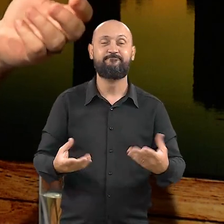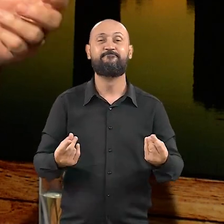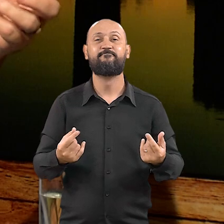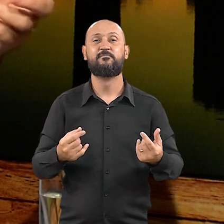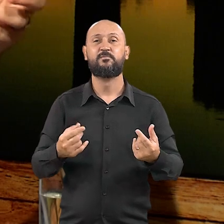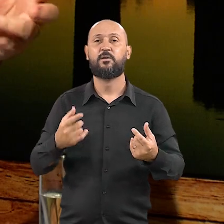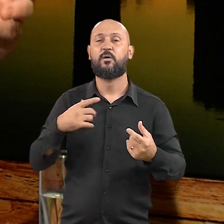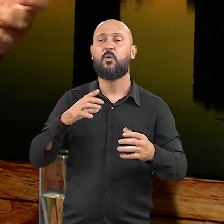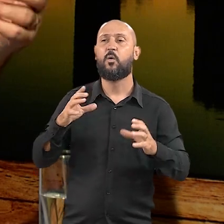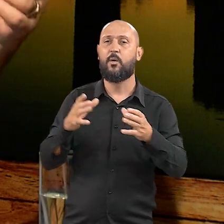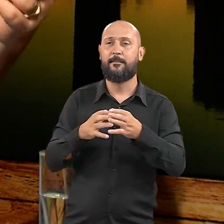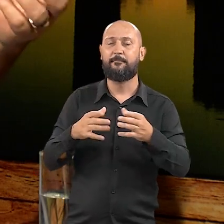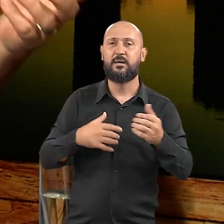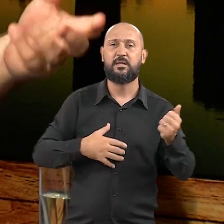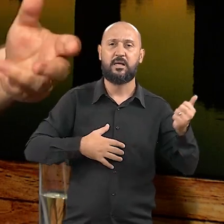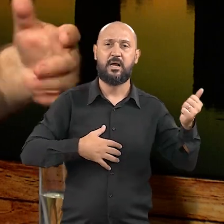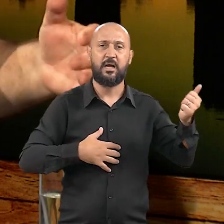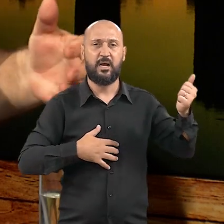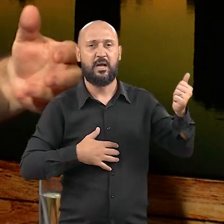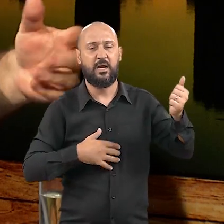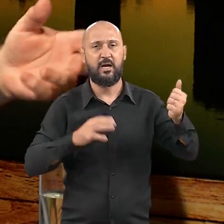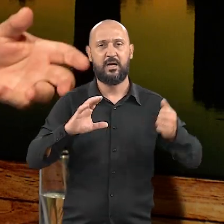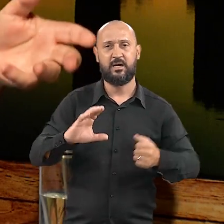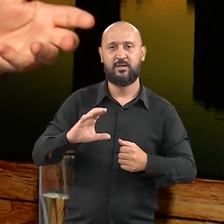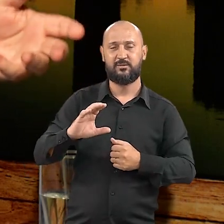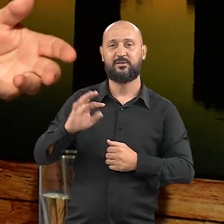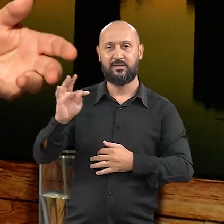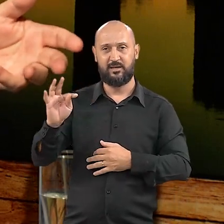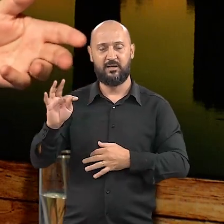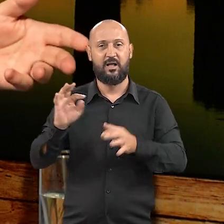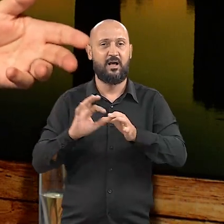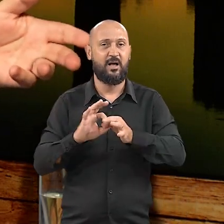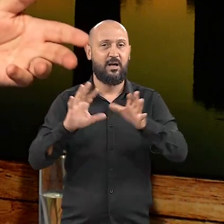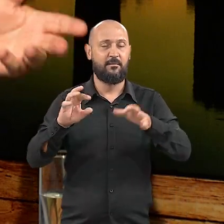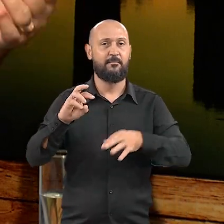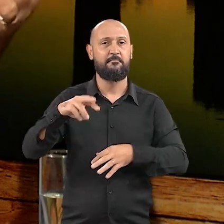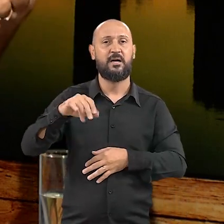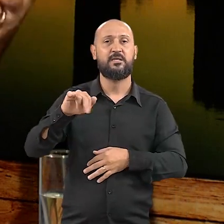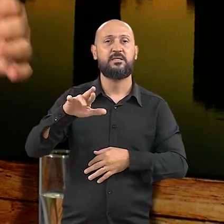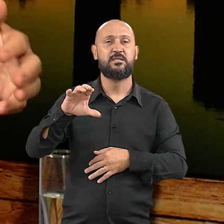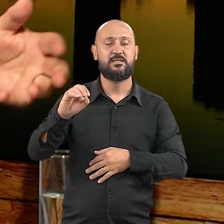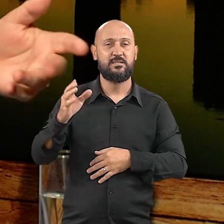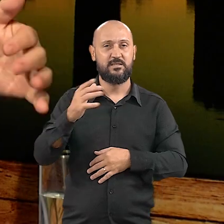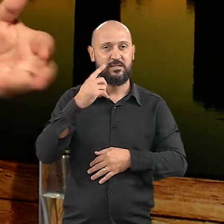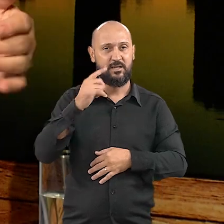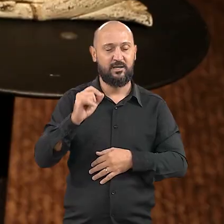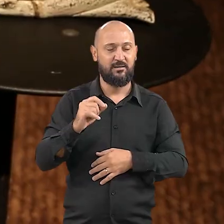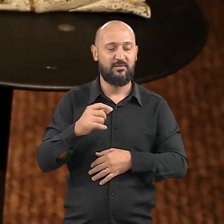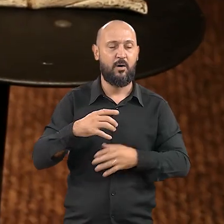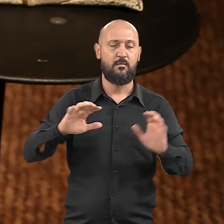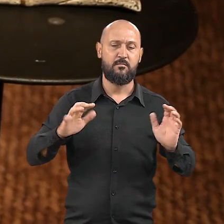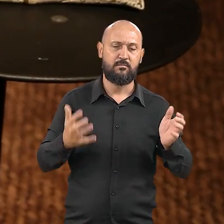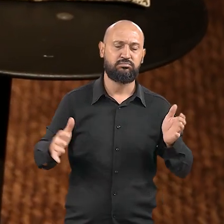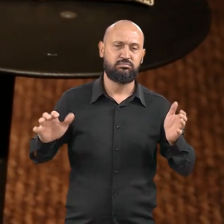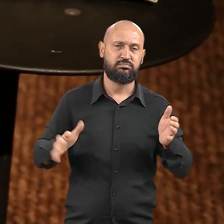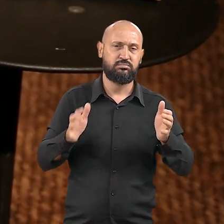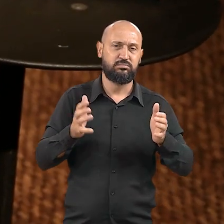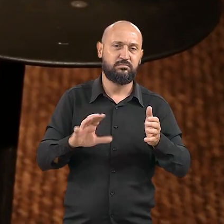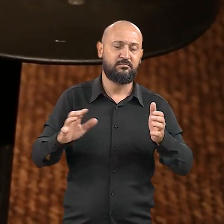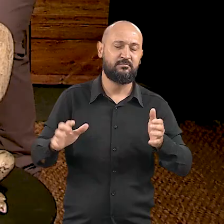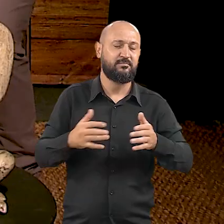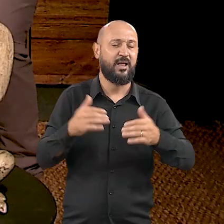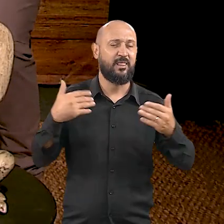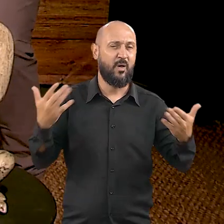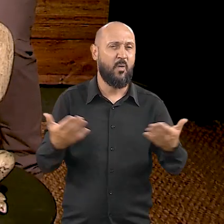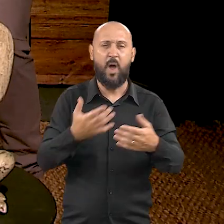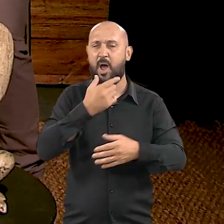o Canto da Terra ajudou, entrando na época cedeu o Marcelo Zanderson, o sanfoneiro que está com o Milton,